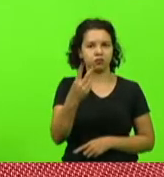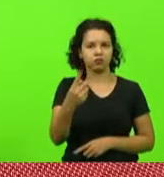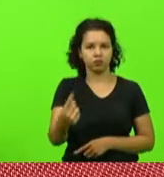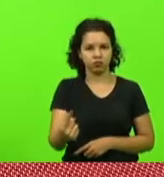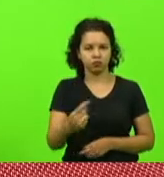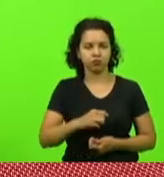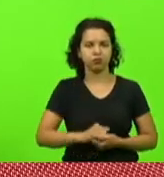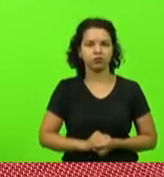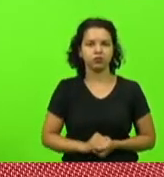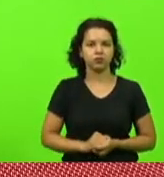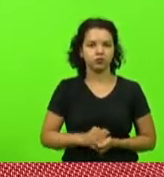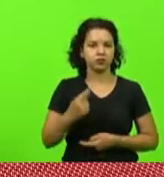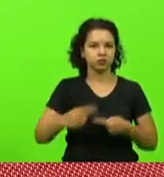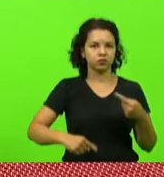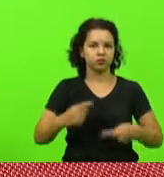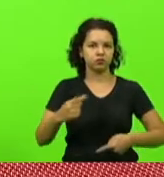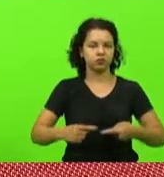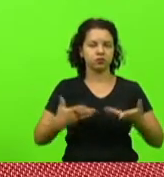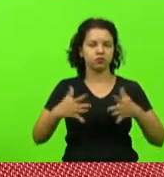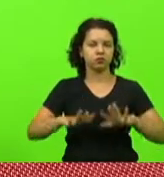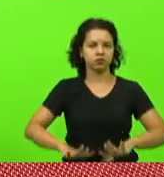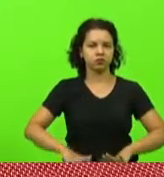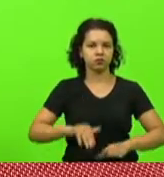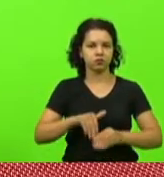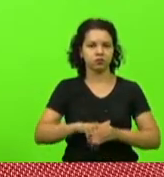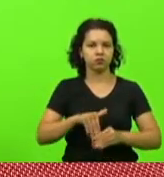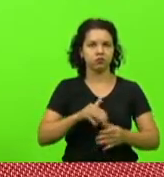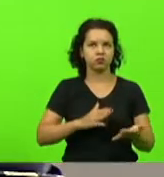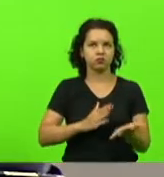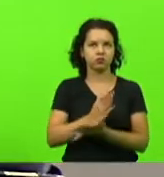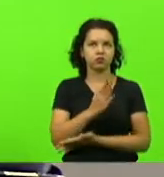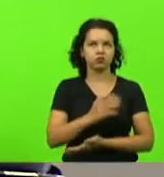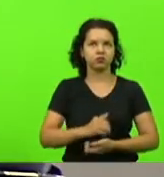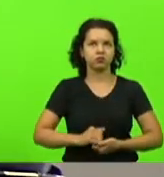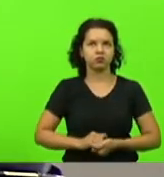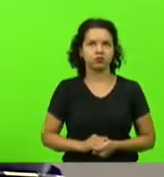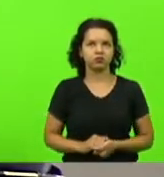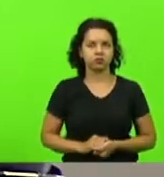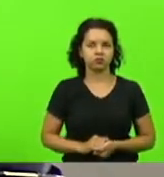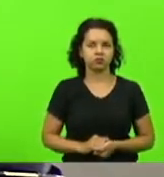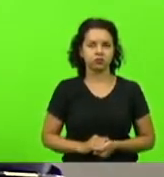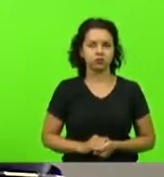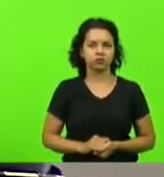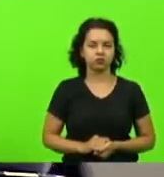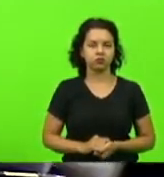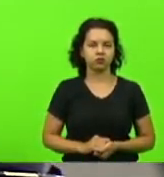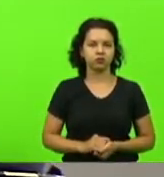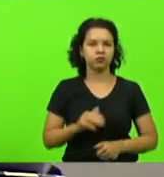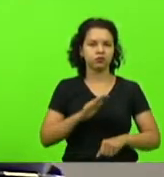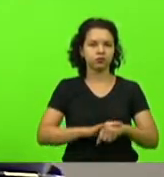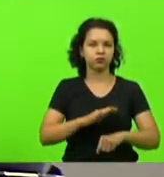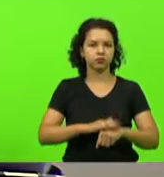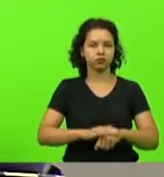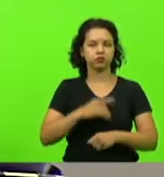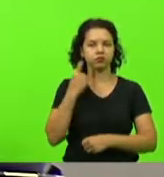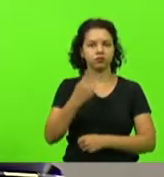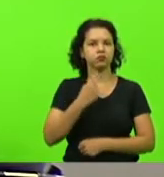não havendo quem queira discutir, em votação, aprovado. Autor, deputado,